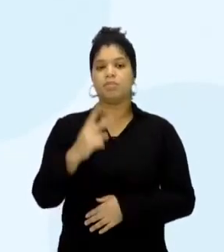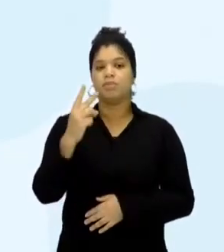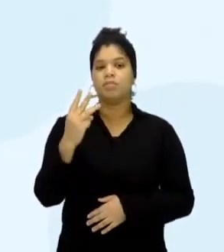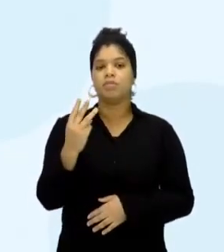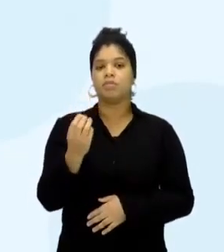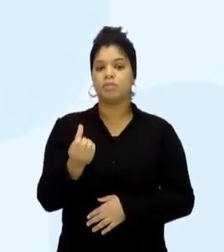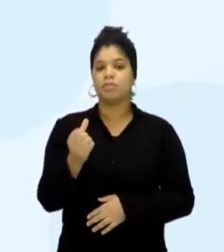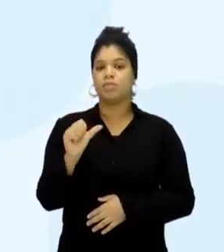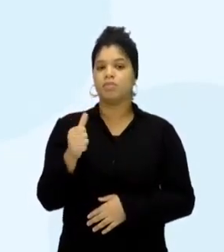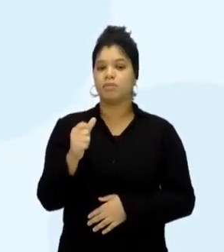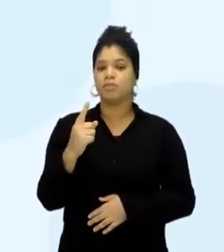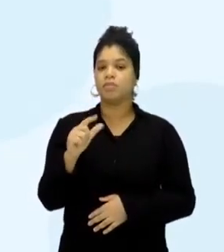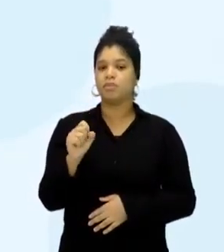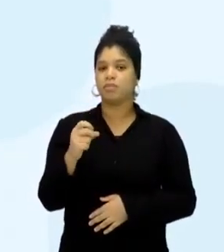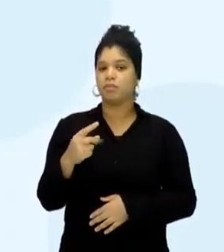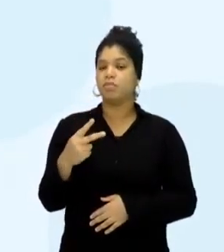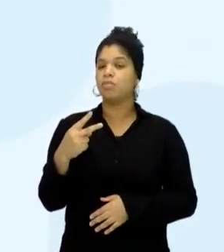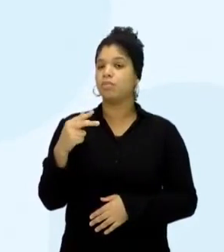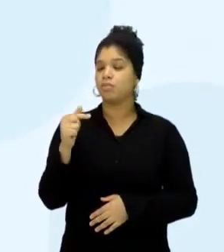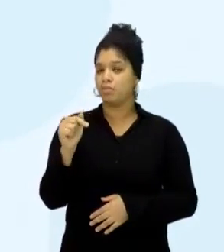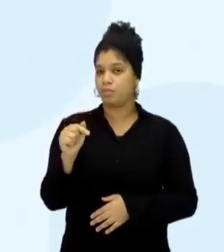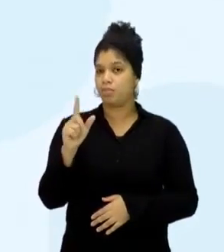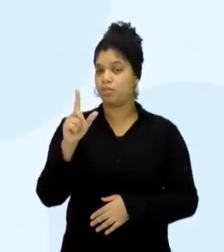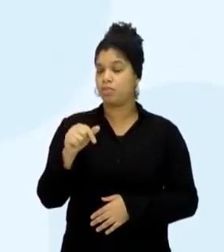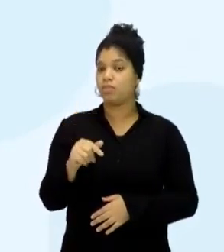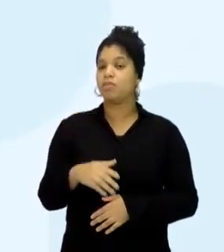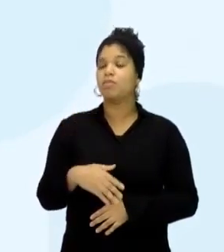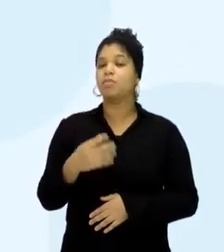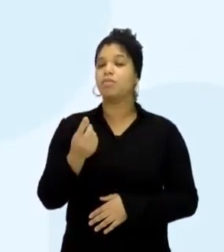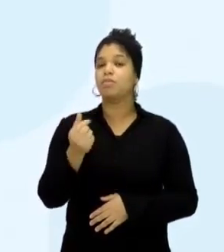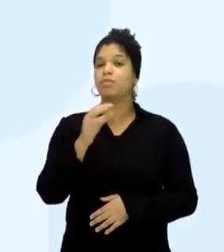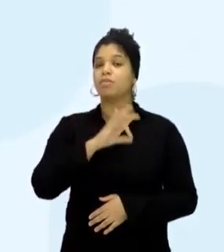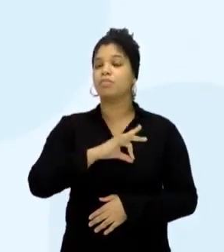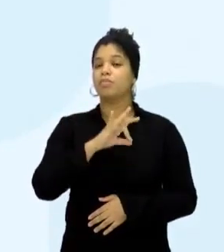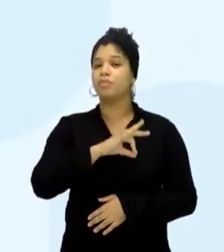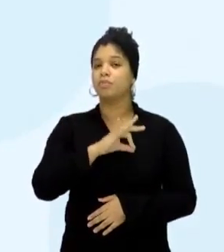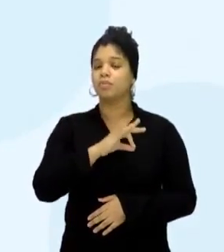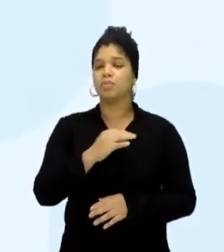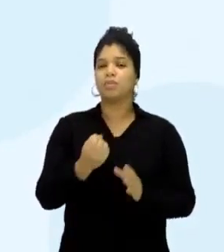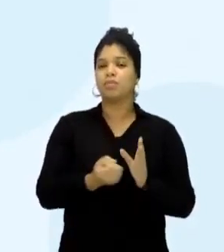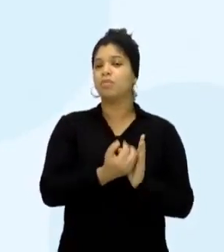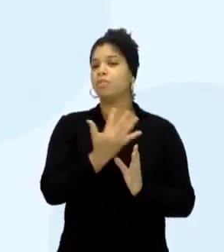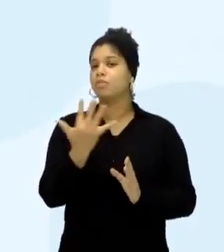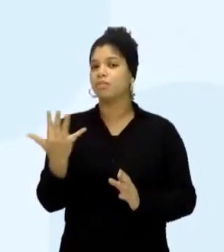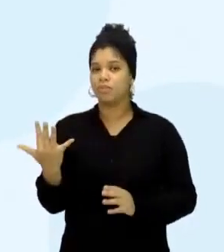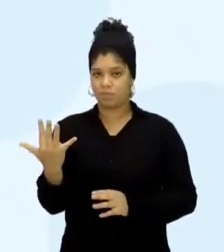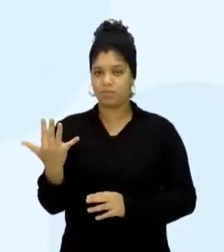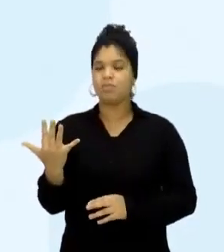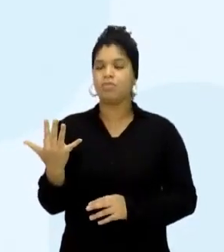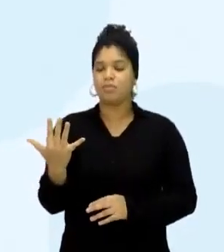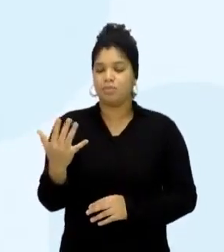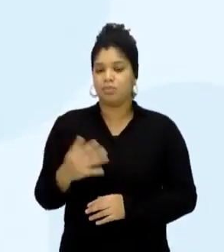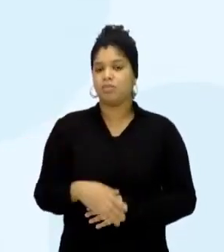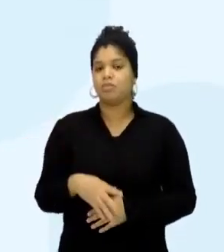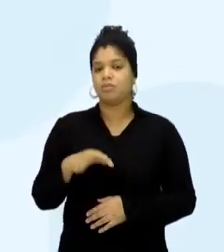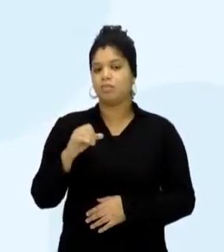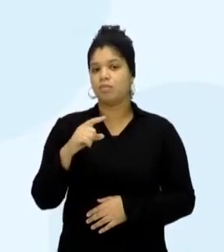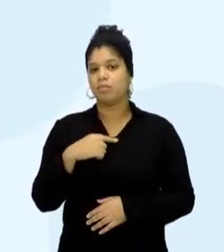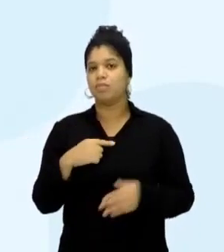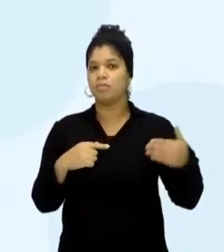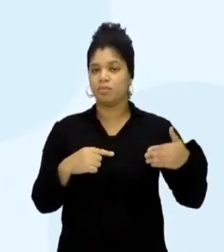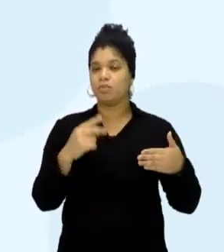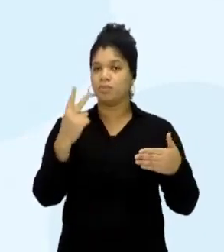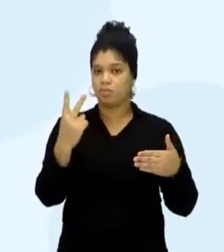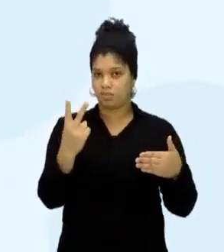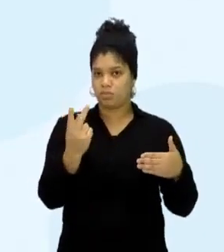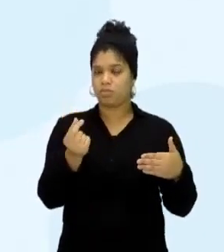11, 18 e 27 são a quantidade de salários mínimos. Então, se a pessoa está lá, entrou, ela ganha 2 salários mínimos. Depois de